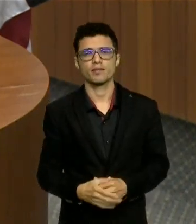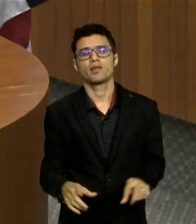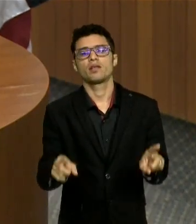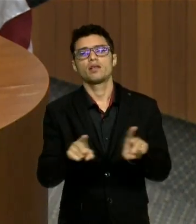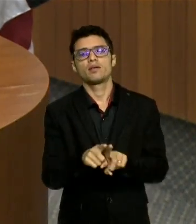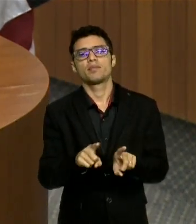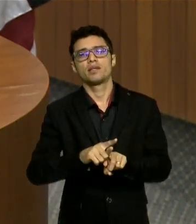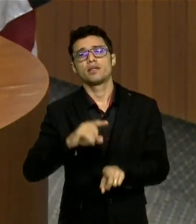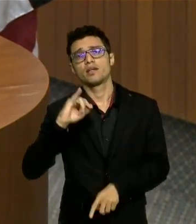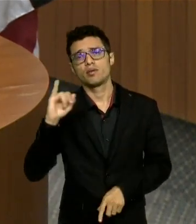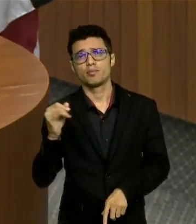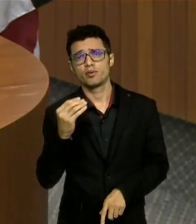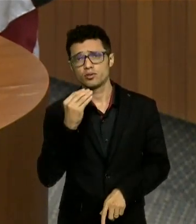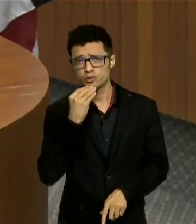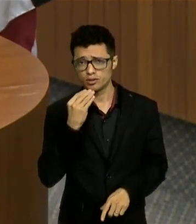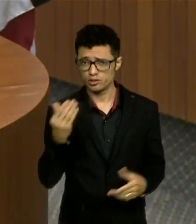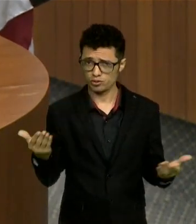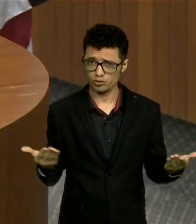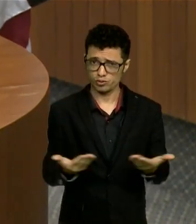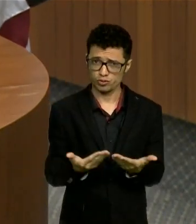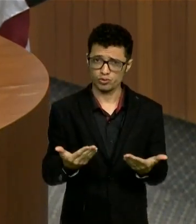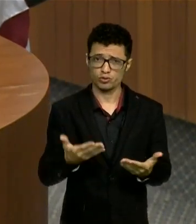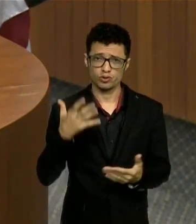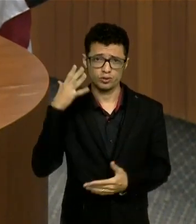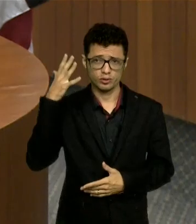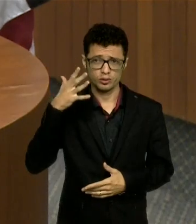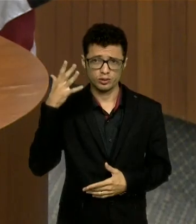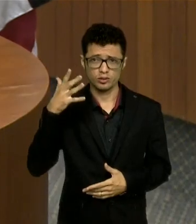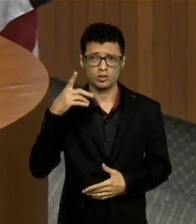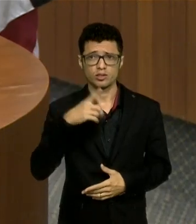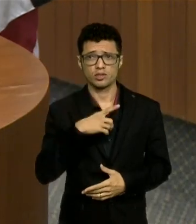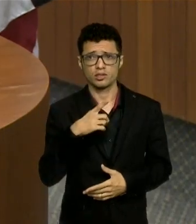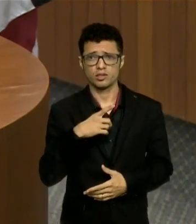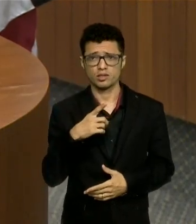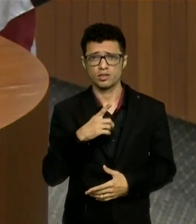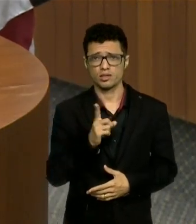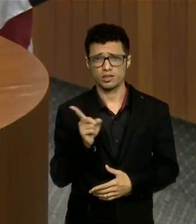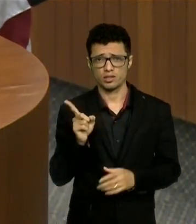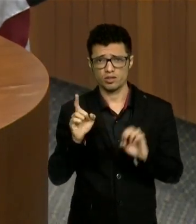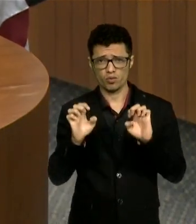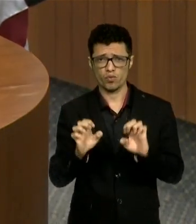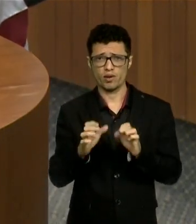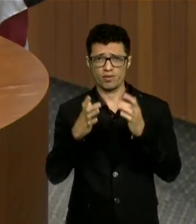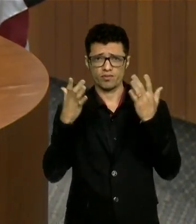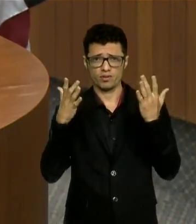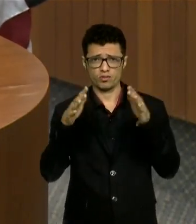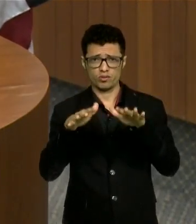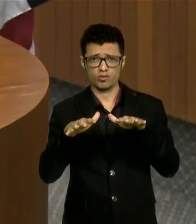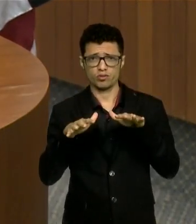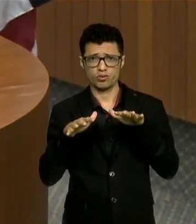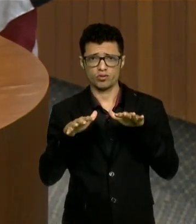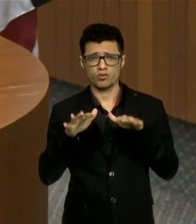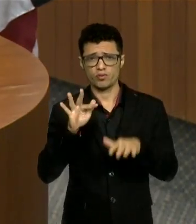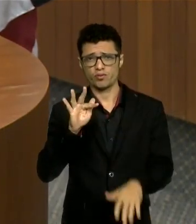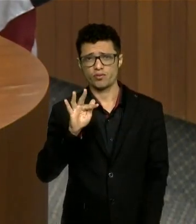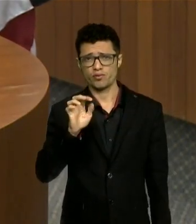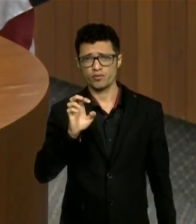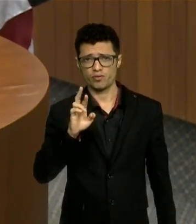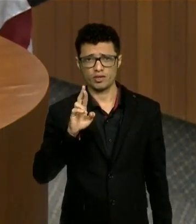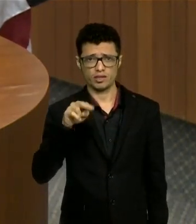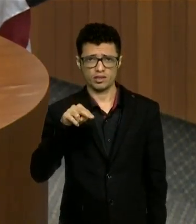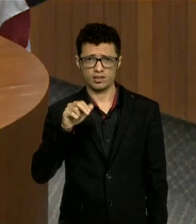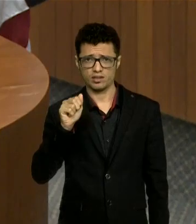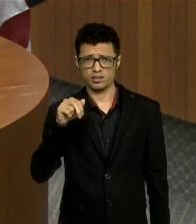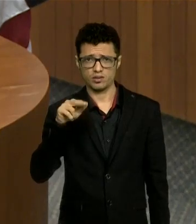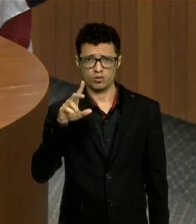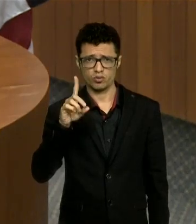falar sobre o evento que está ocorrendo aqui no nosso auditório Fernando Falcão, que é uma palestra de encerramento aos cursos